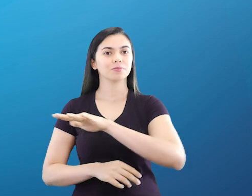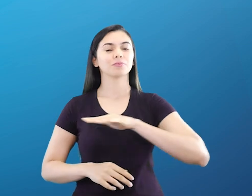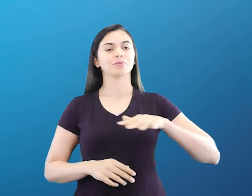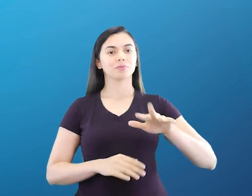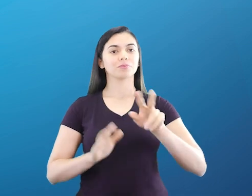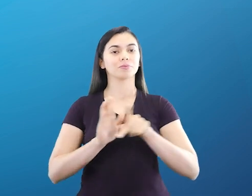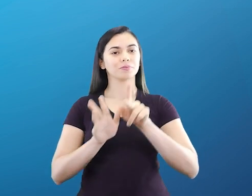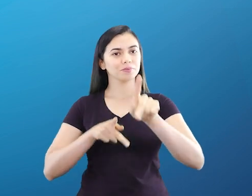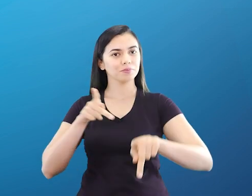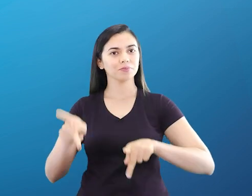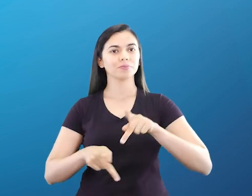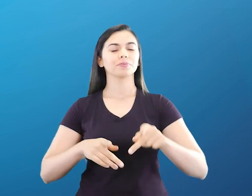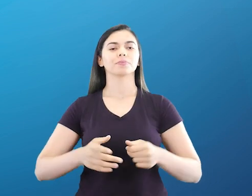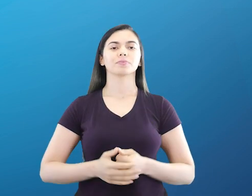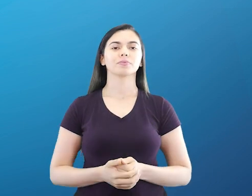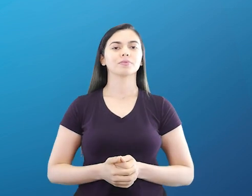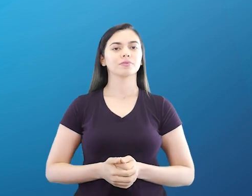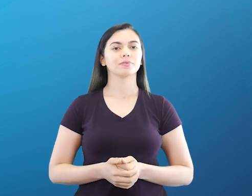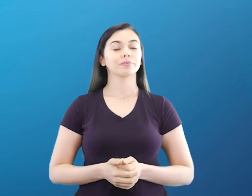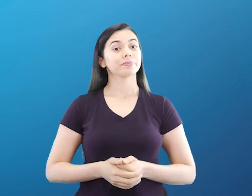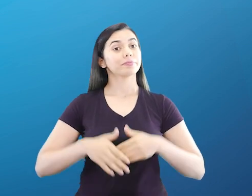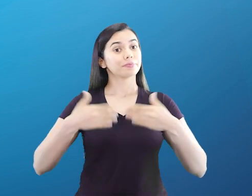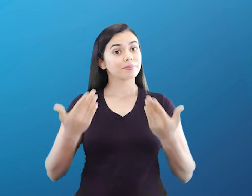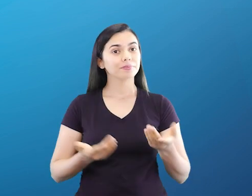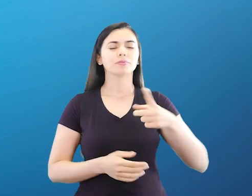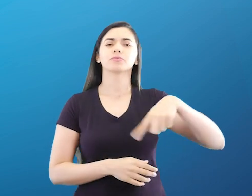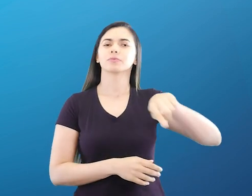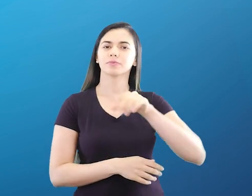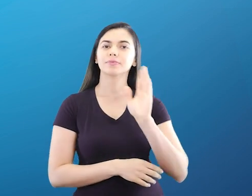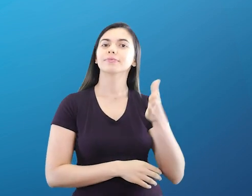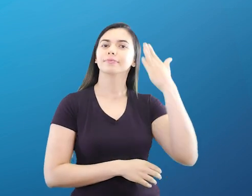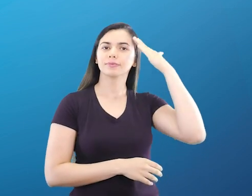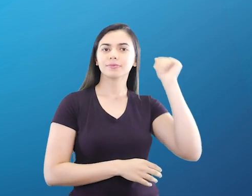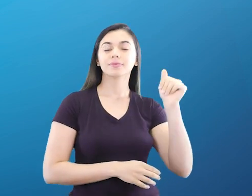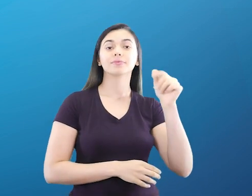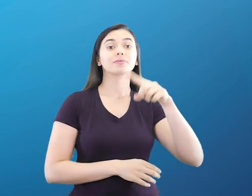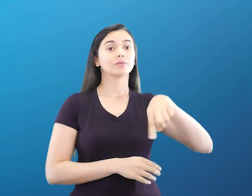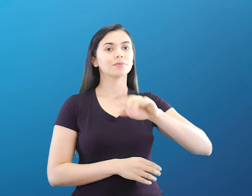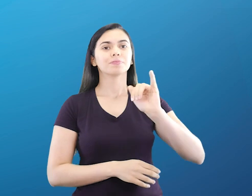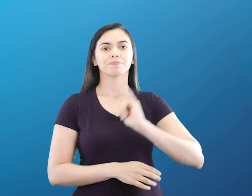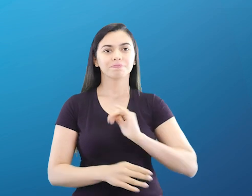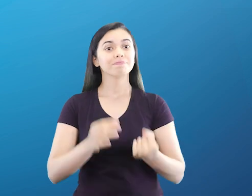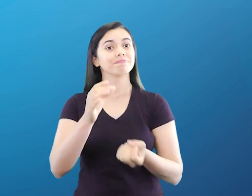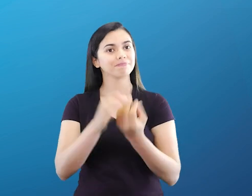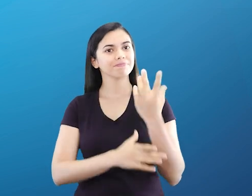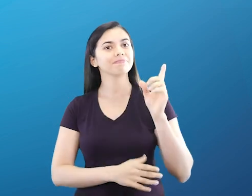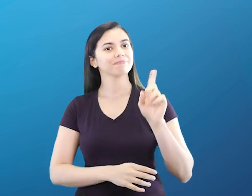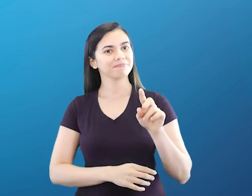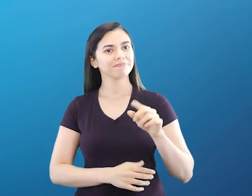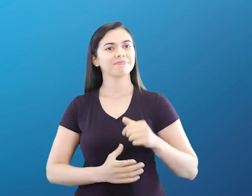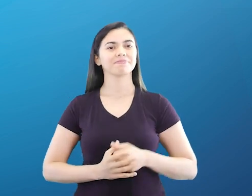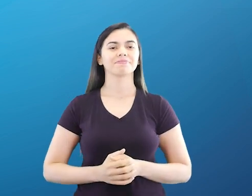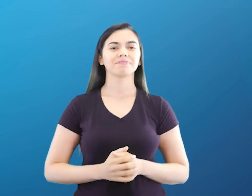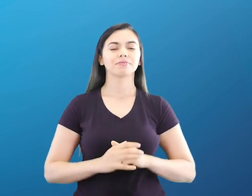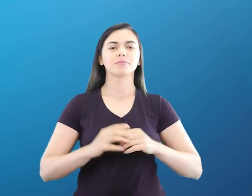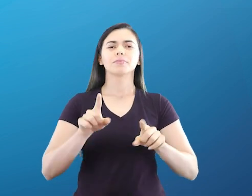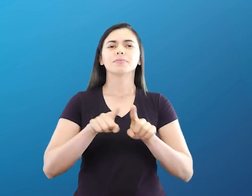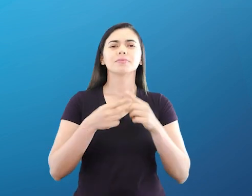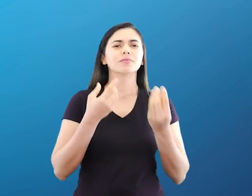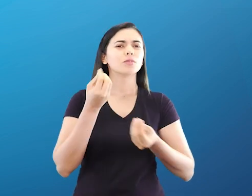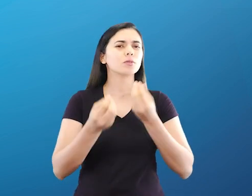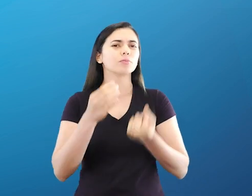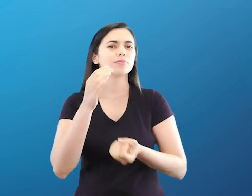geográfico ocupado. Olha só, você sabe que Imperatriz foi fundada, né? Mas como que ela